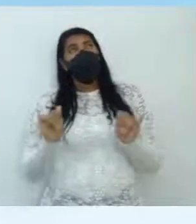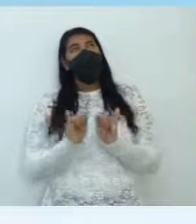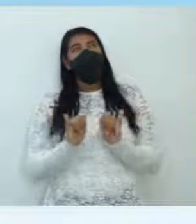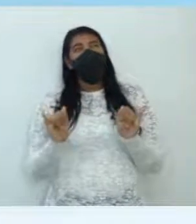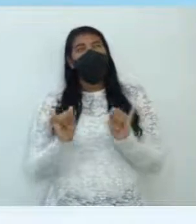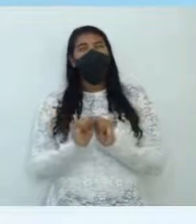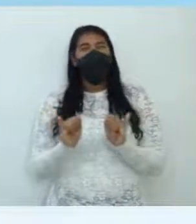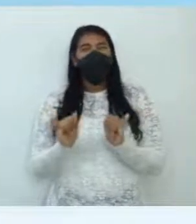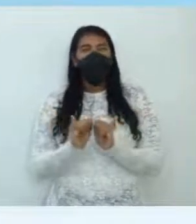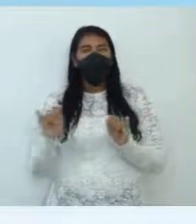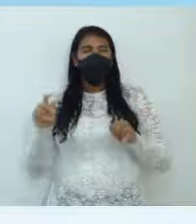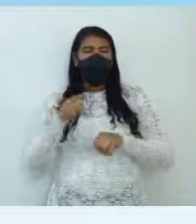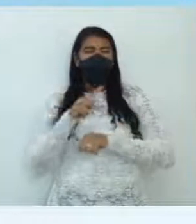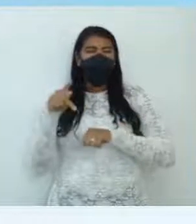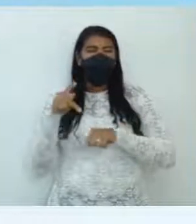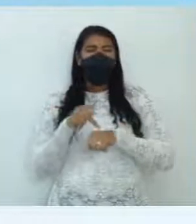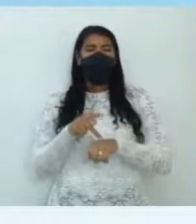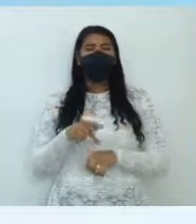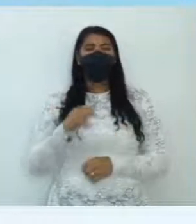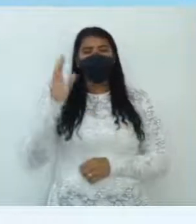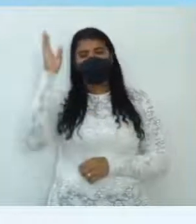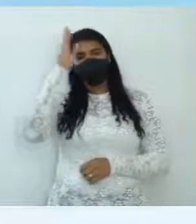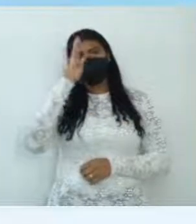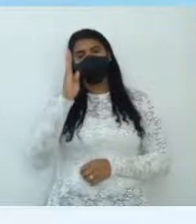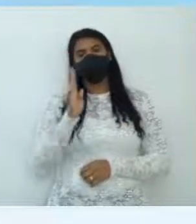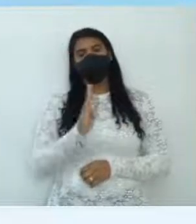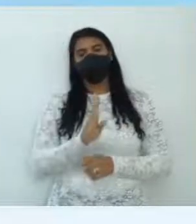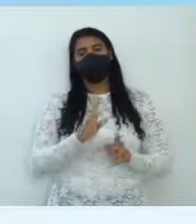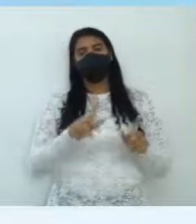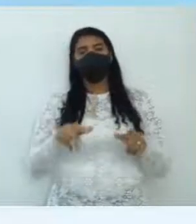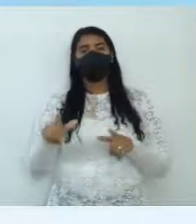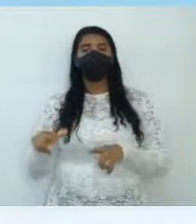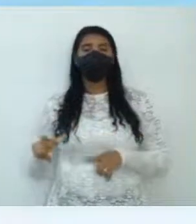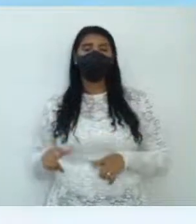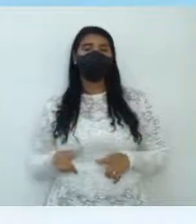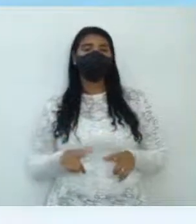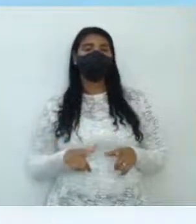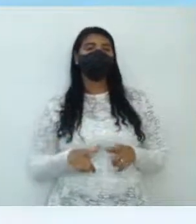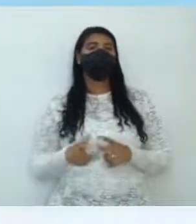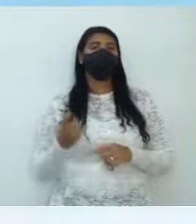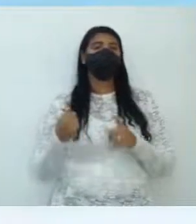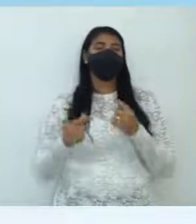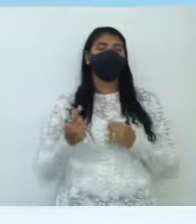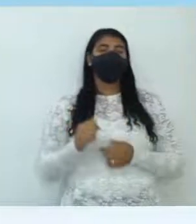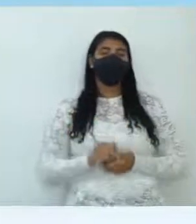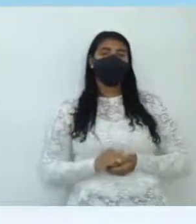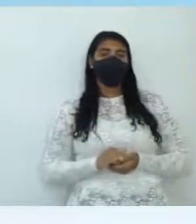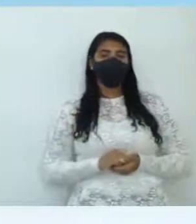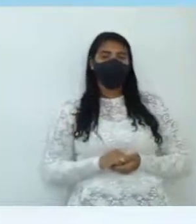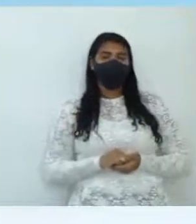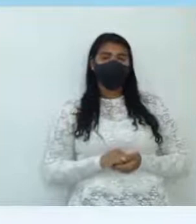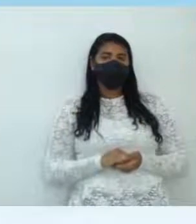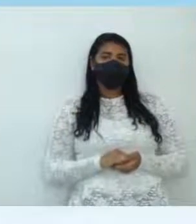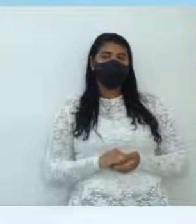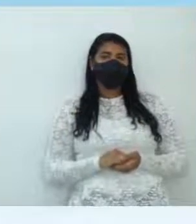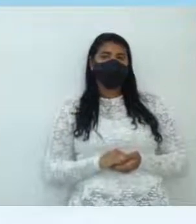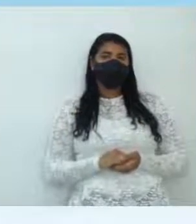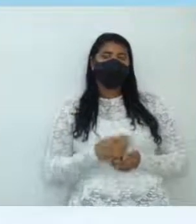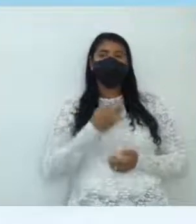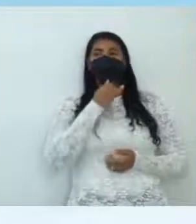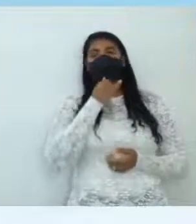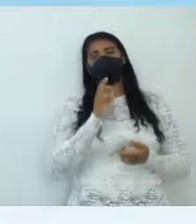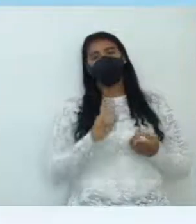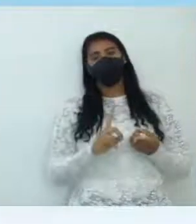em países como o Brasil e em territórios dependentes economicamente. Há exemplo também de